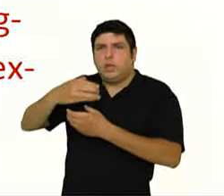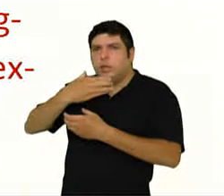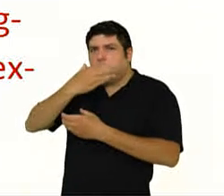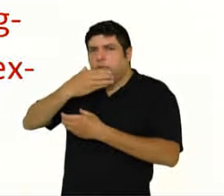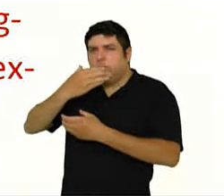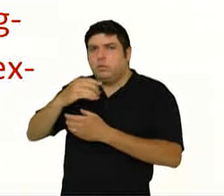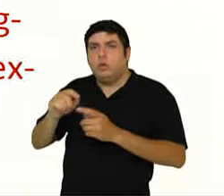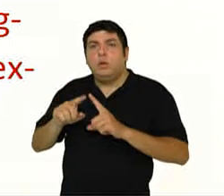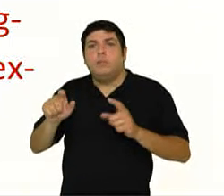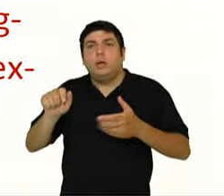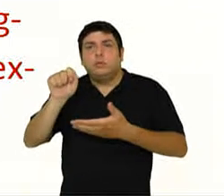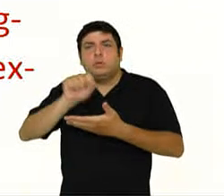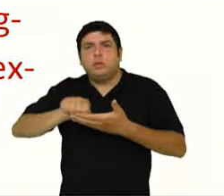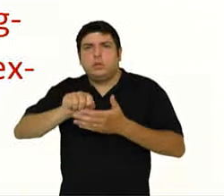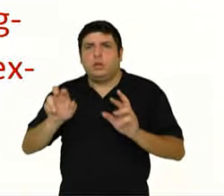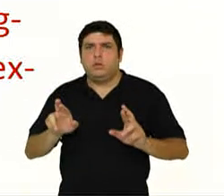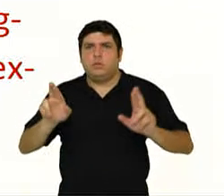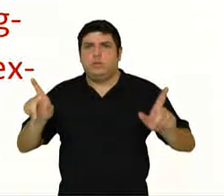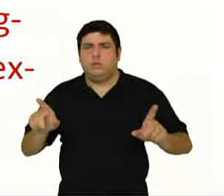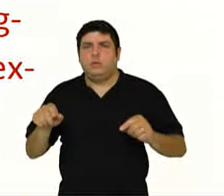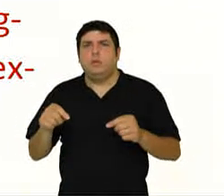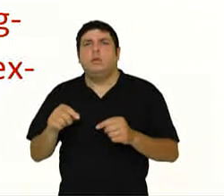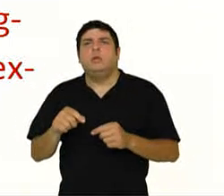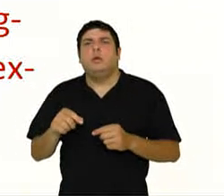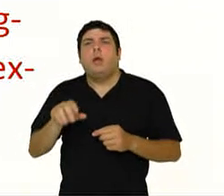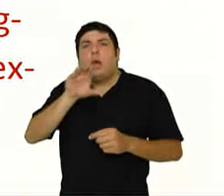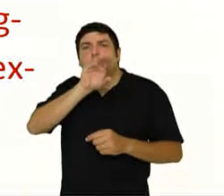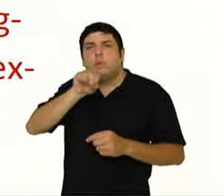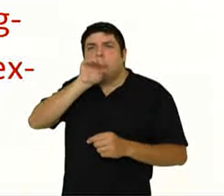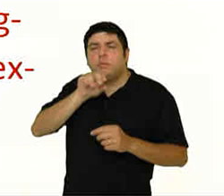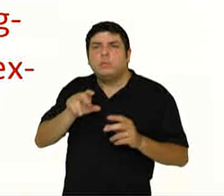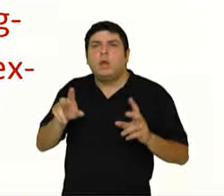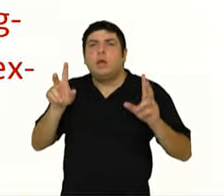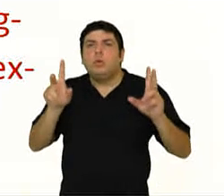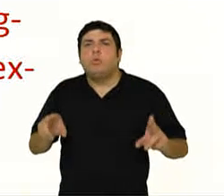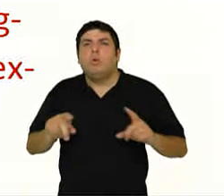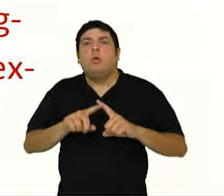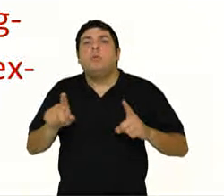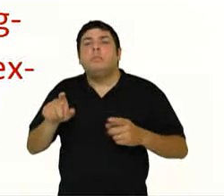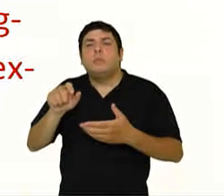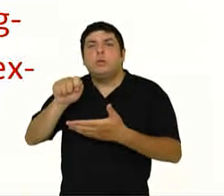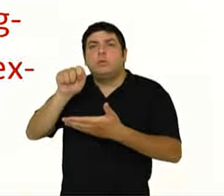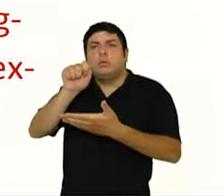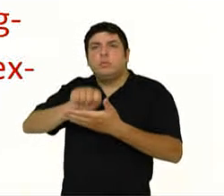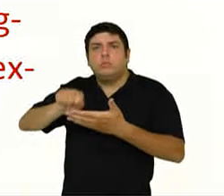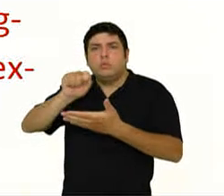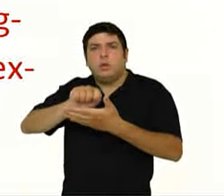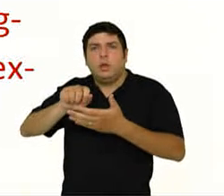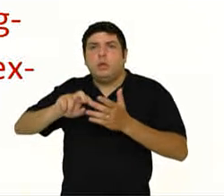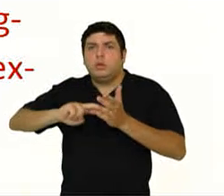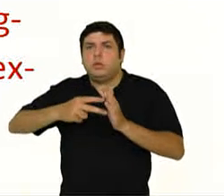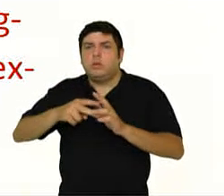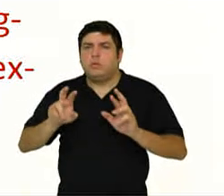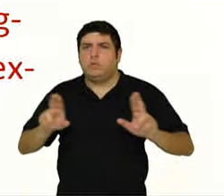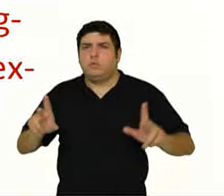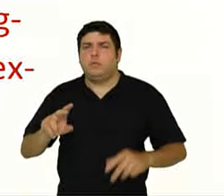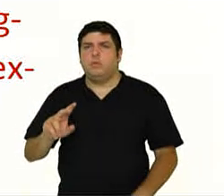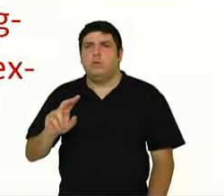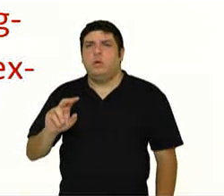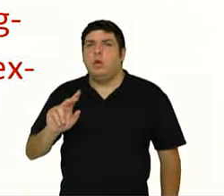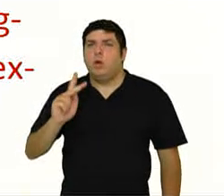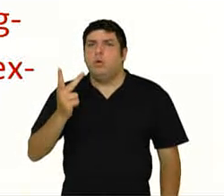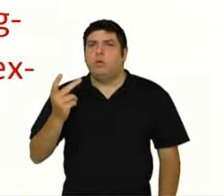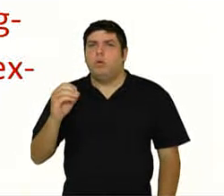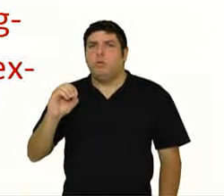diferente, apresentando significados diferentes também. Então, elas são palavras homófonas. Homo quer dizer igual,